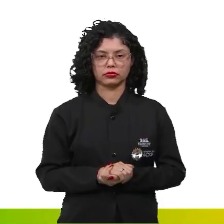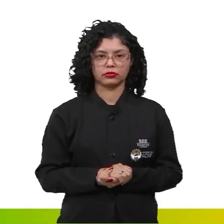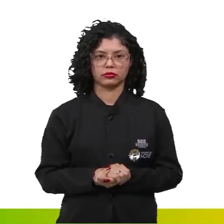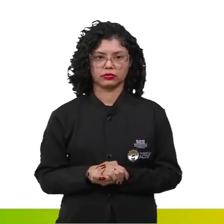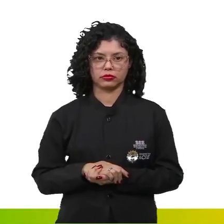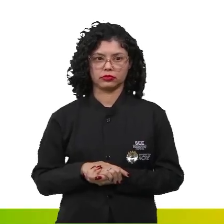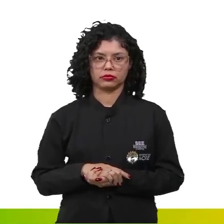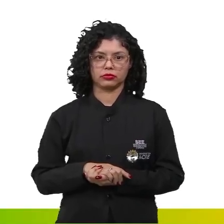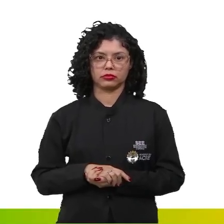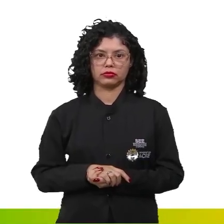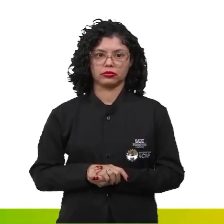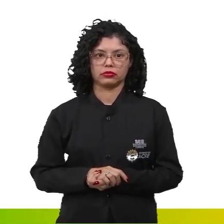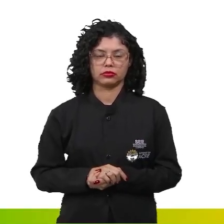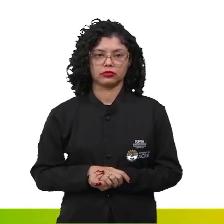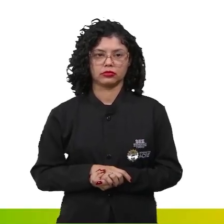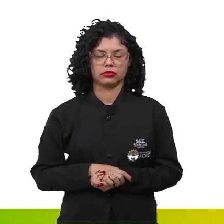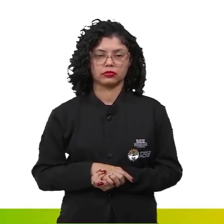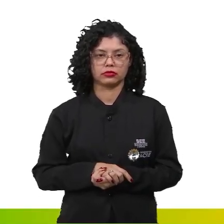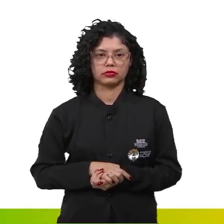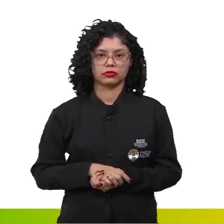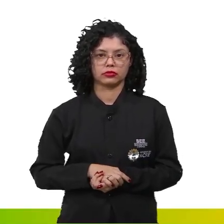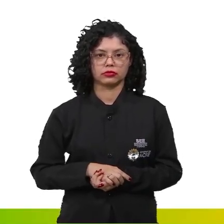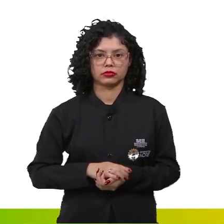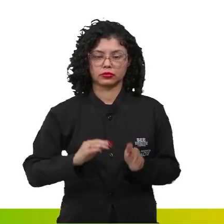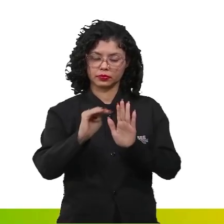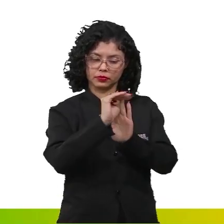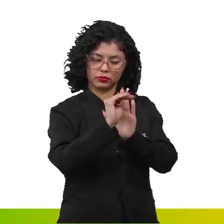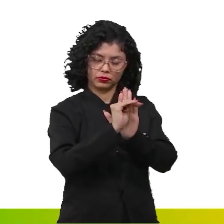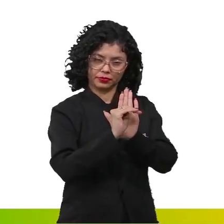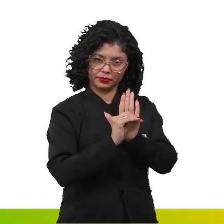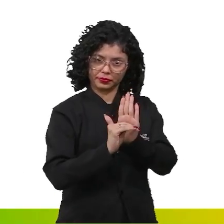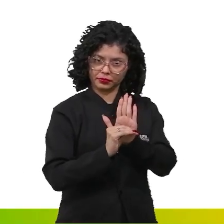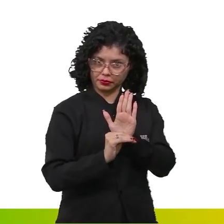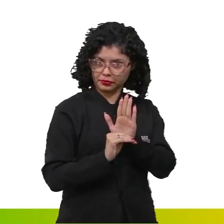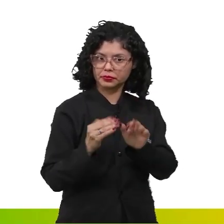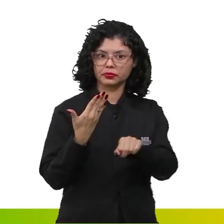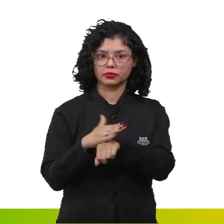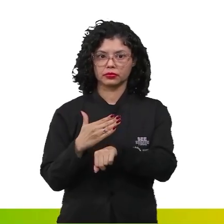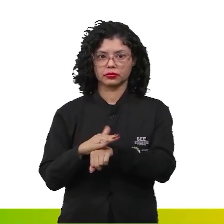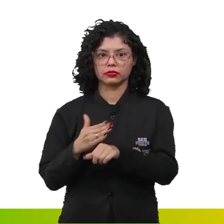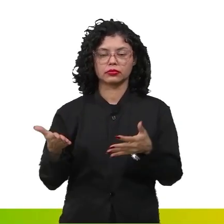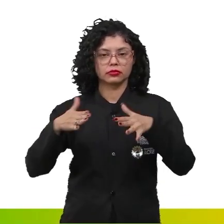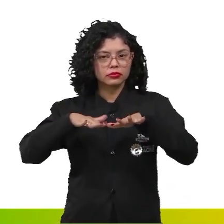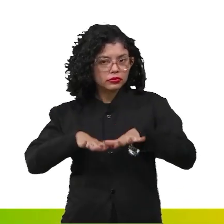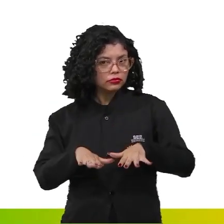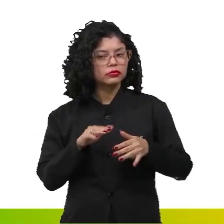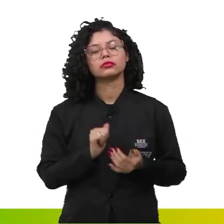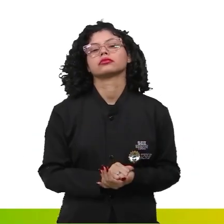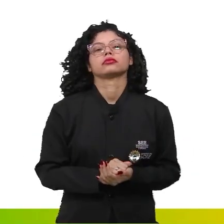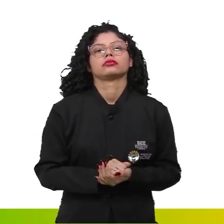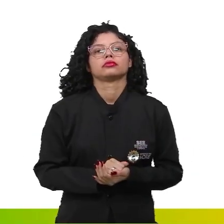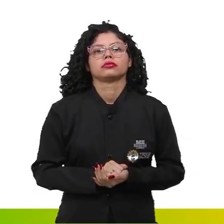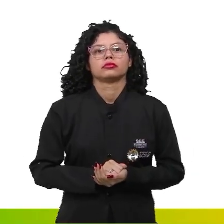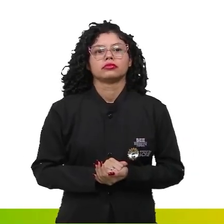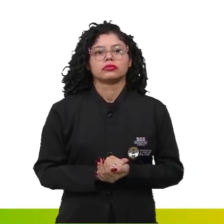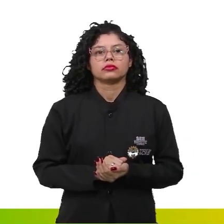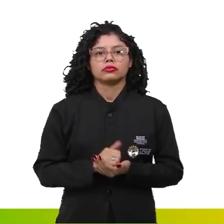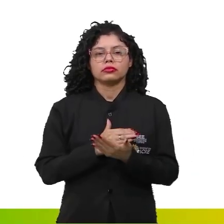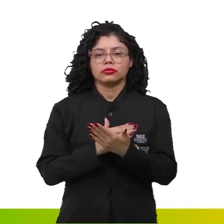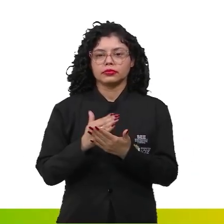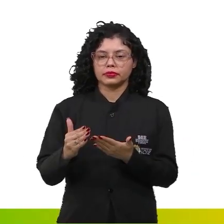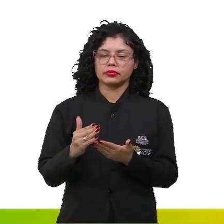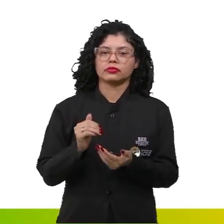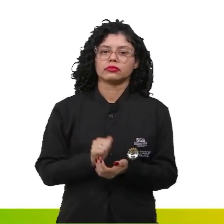Enfim, aqui temos os princípios, né, para a prática corporal mais inclusiva, que seria,